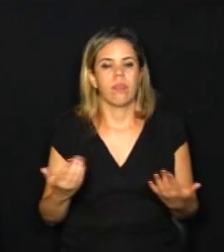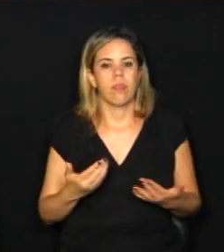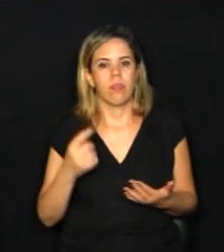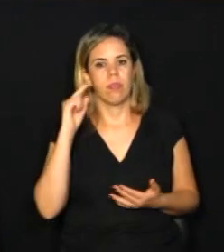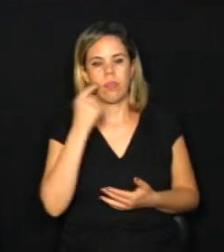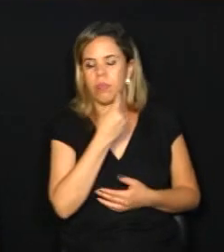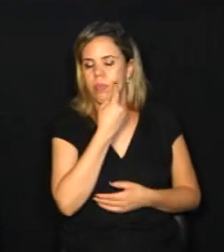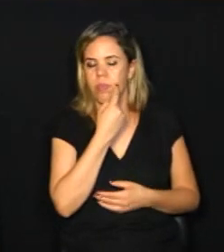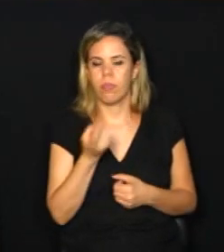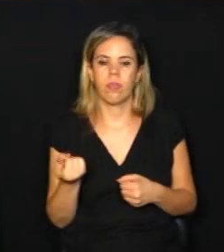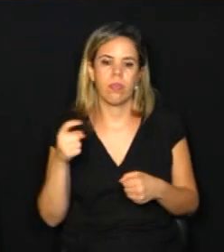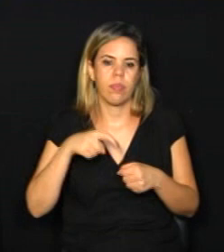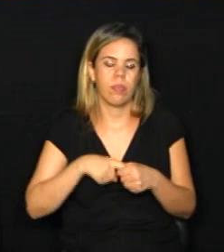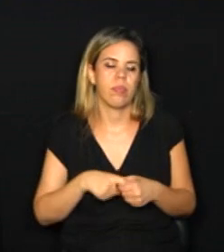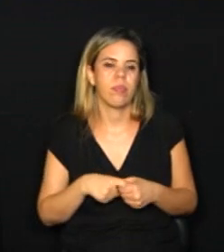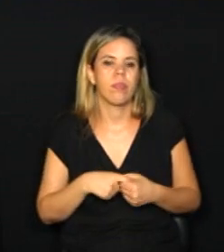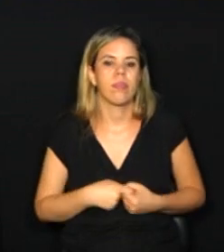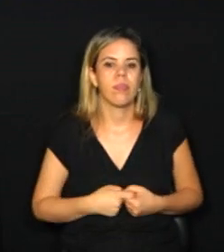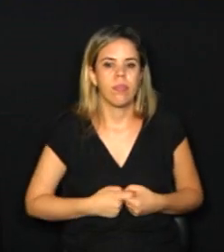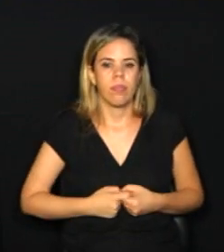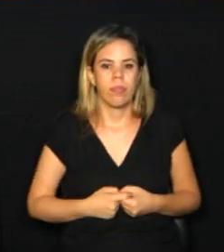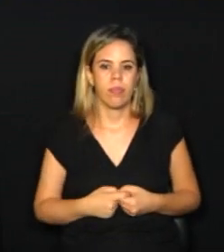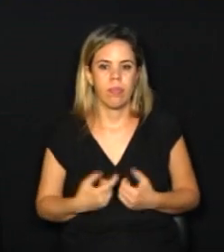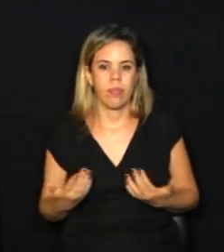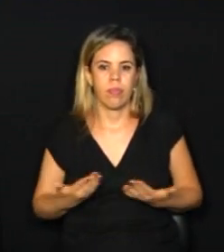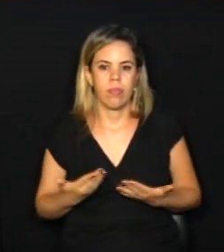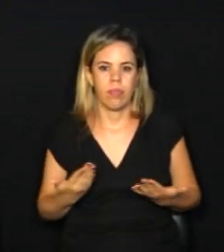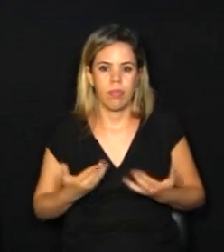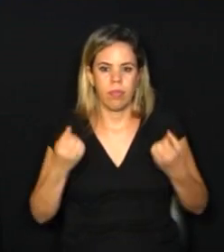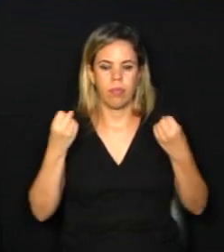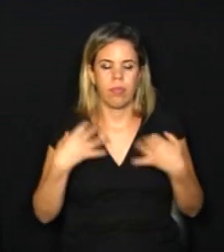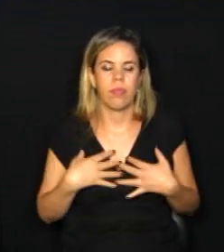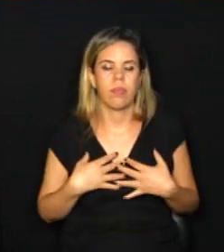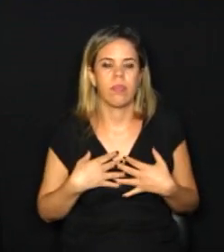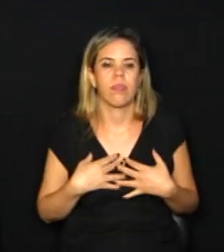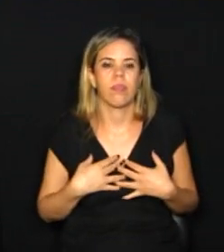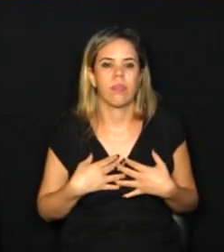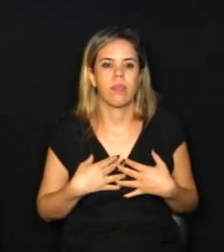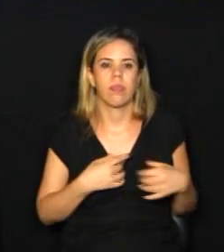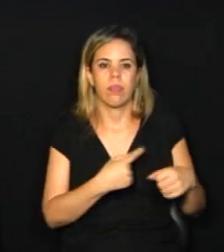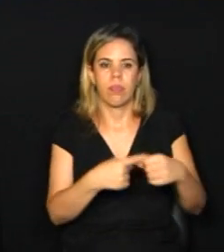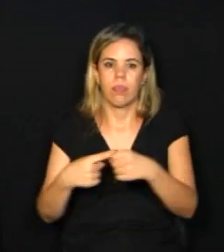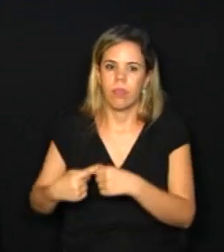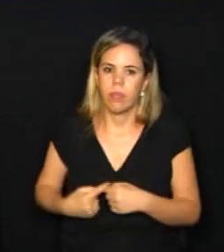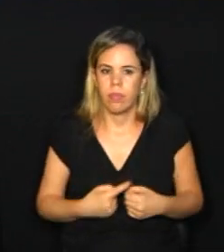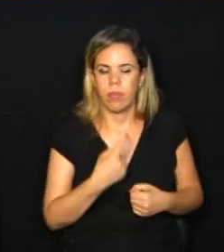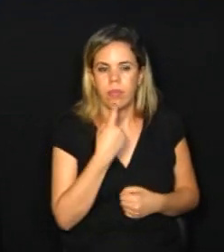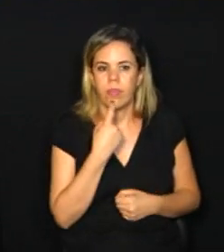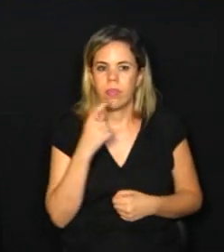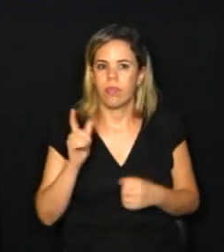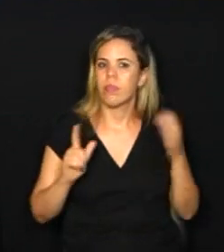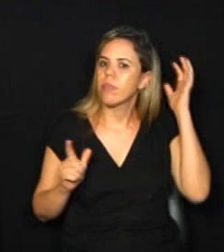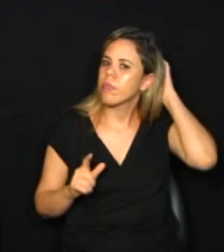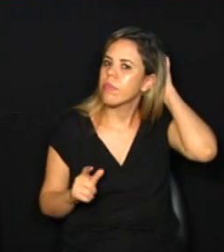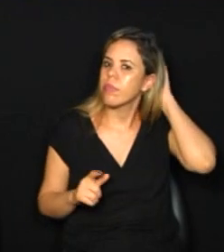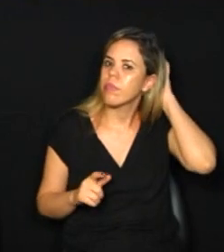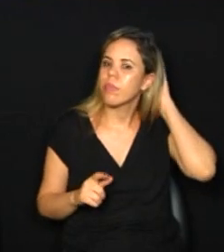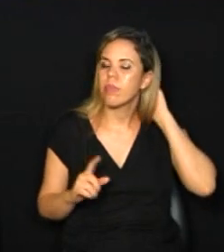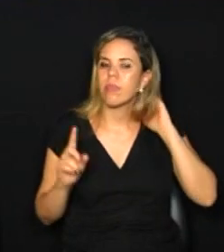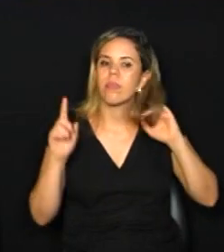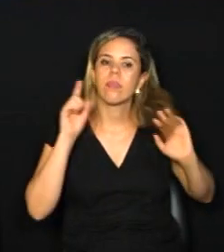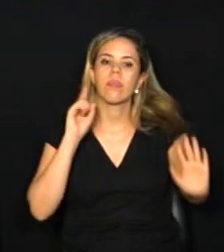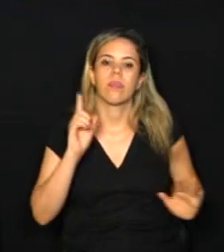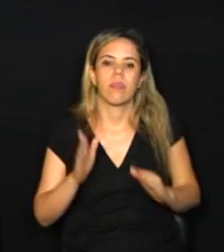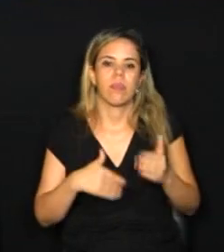Carolina Abreu já está de volta aqui nos nossos estúdios, agora com as notícias da metrópole de Campinas, mas claro, naquela atualização diária que